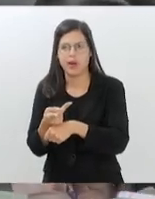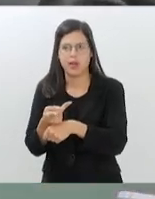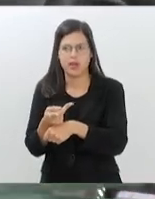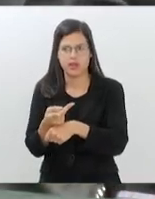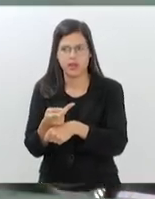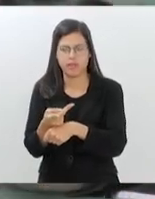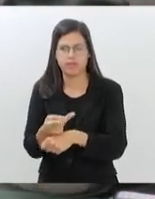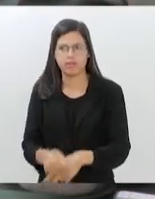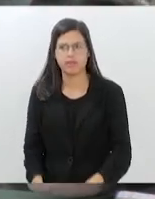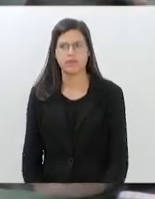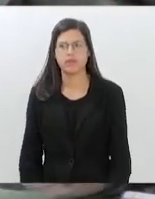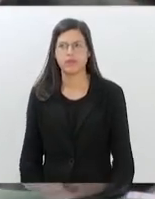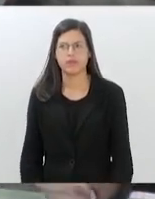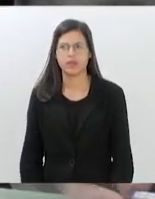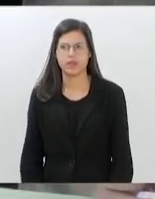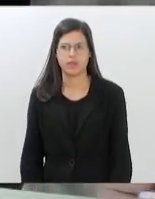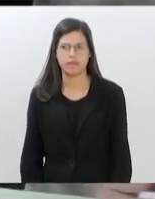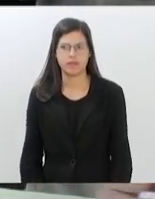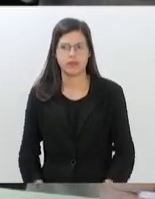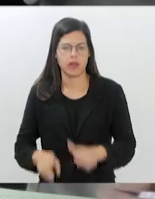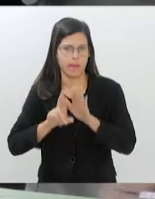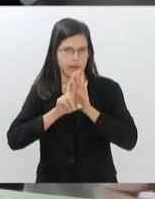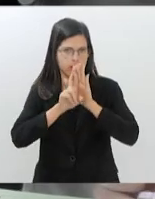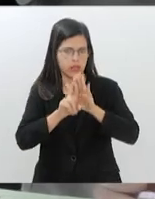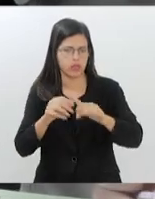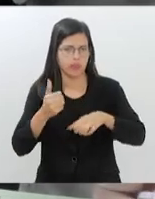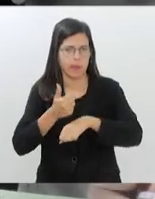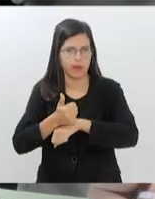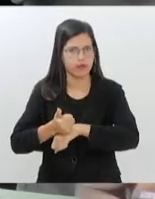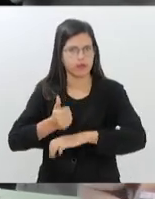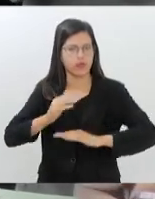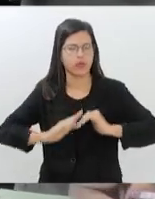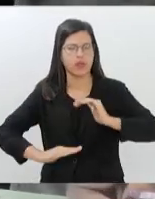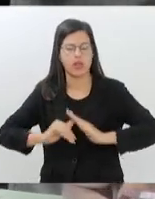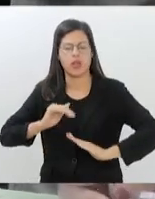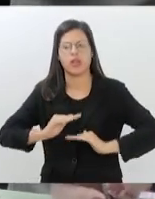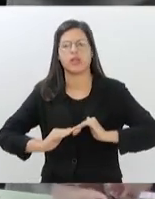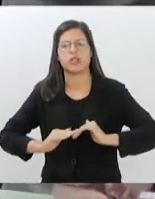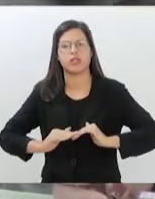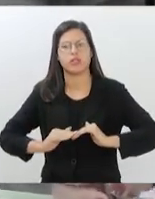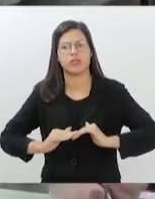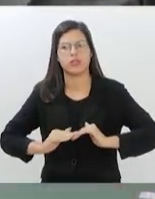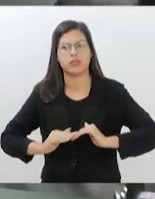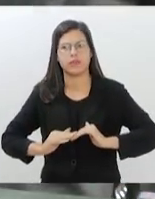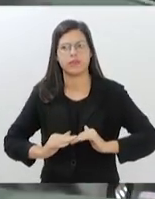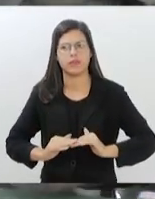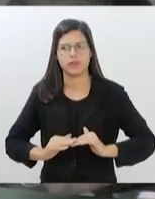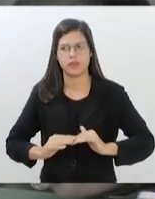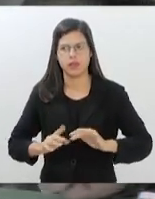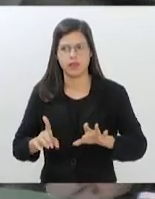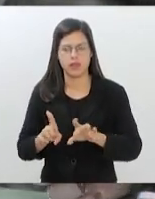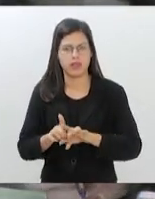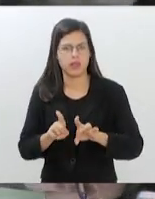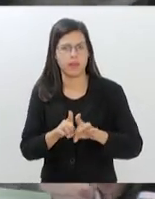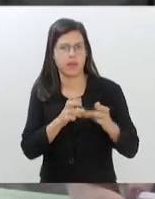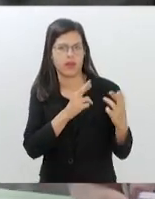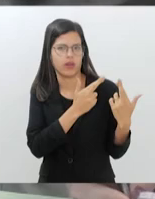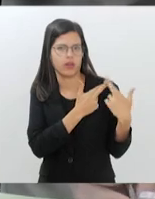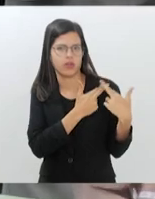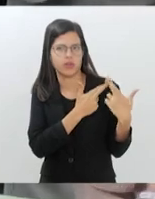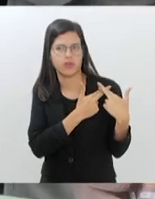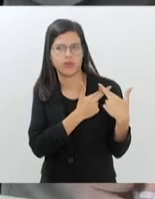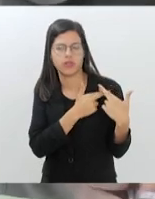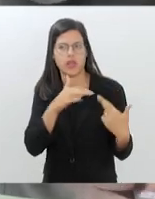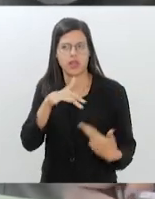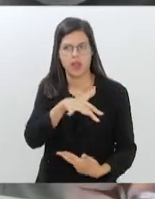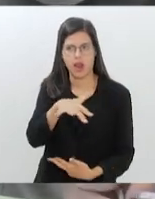procurei representações profissionais procurei a a responsável pelo setor de farmácia